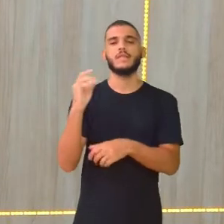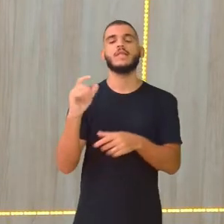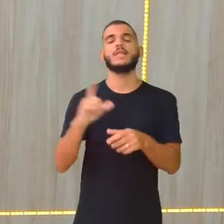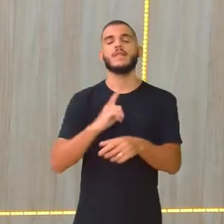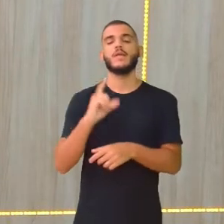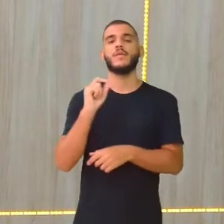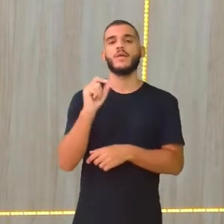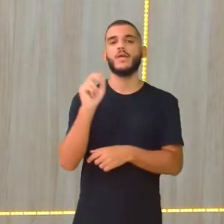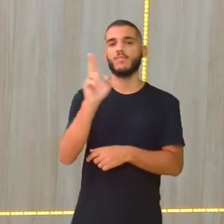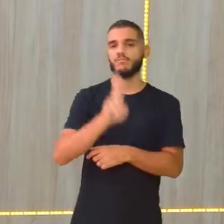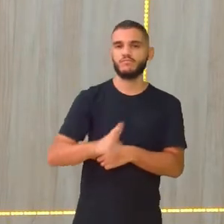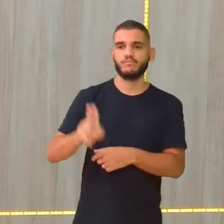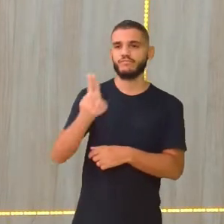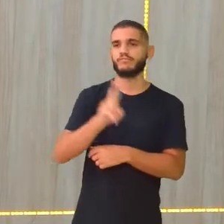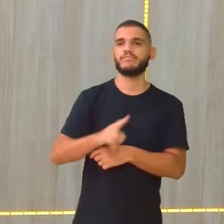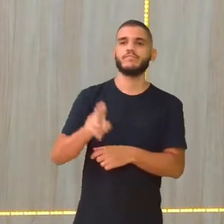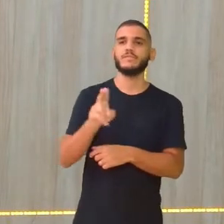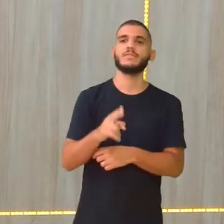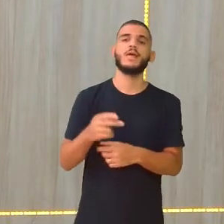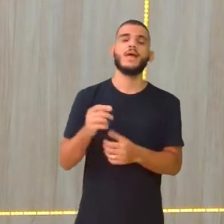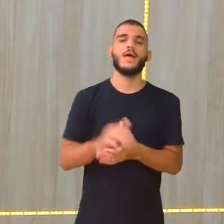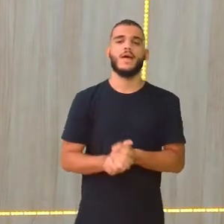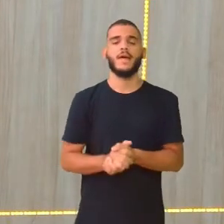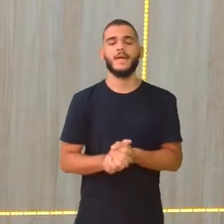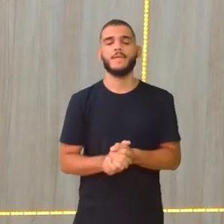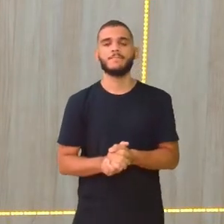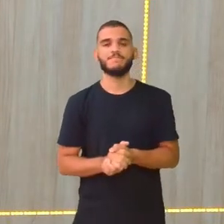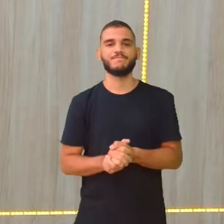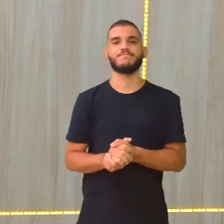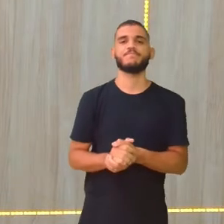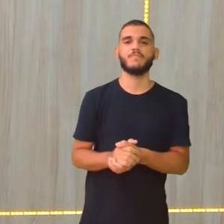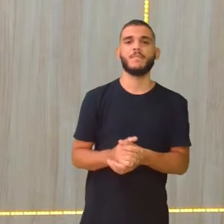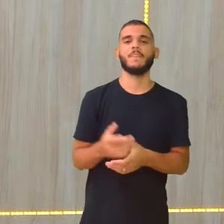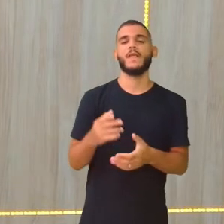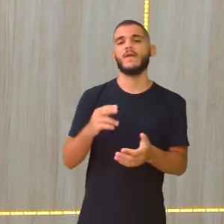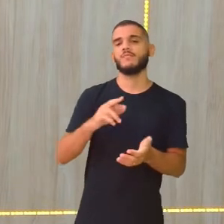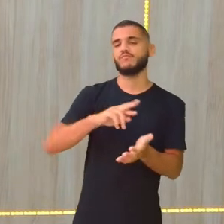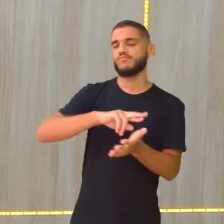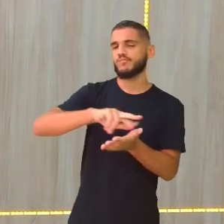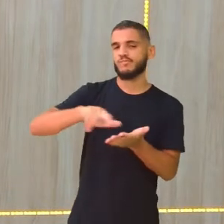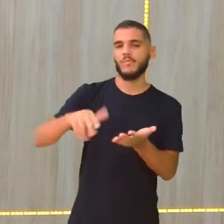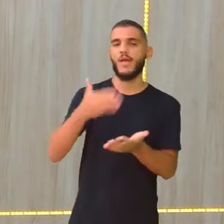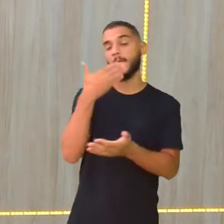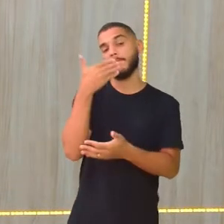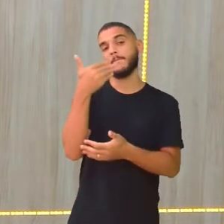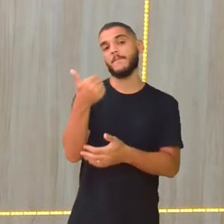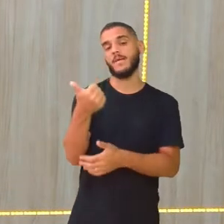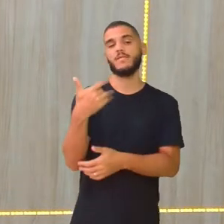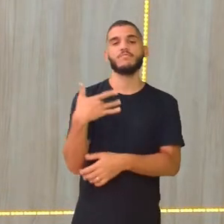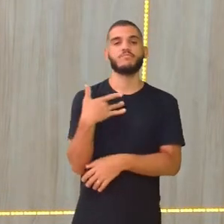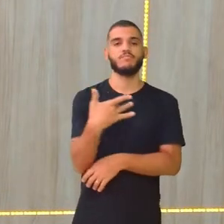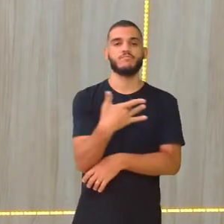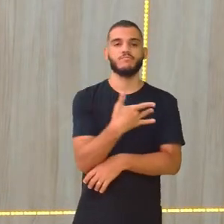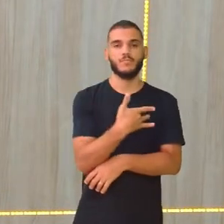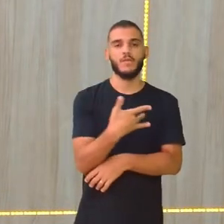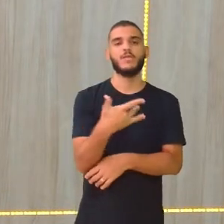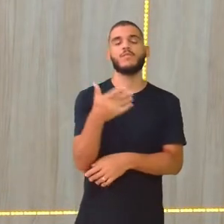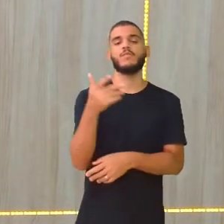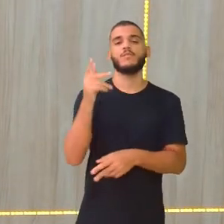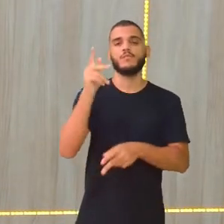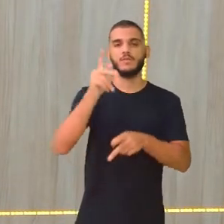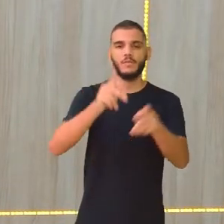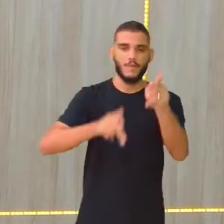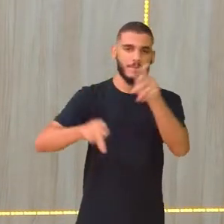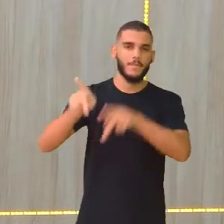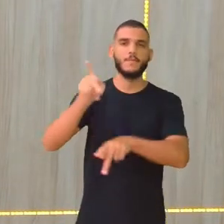utilizar micro-organismos para melhorar a qualidade de vida da população. Então, com isso, a gente está vendo que existe já